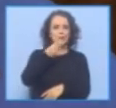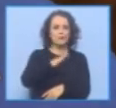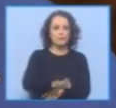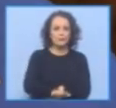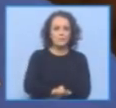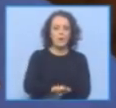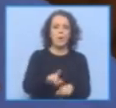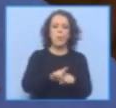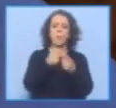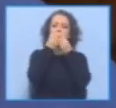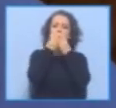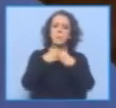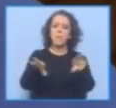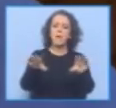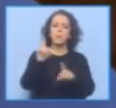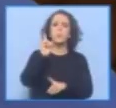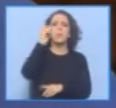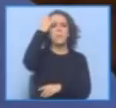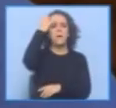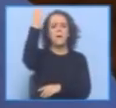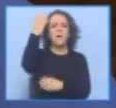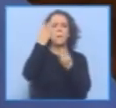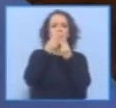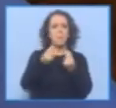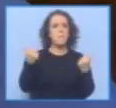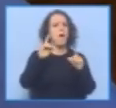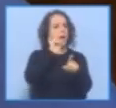perdem esta magia dos reis, apesar de tudo continuam,